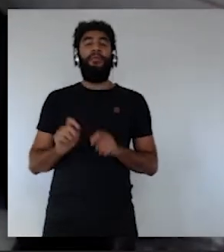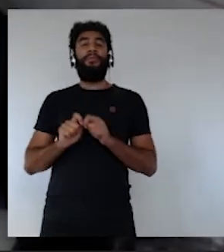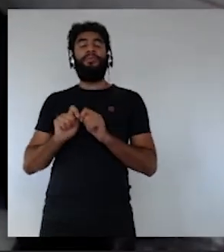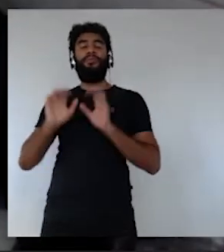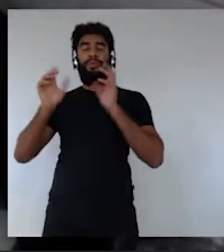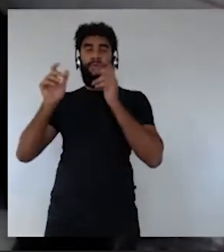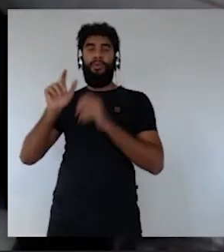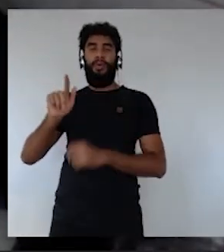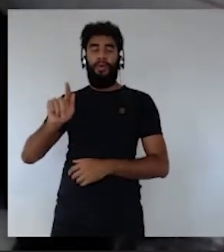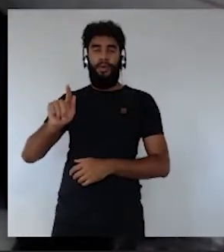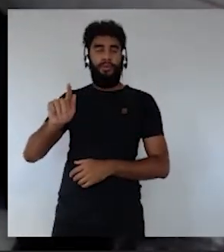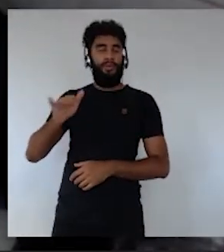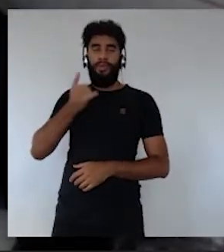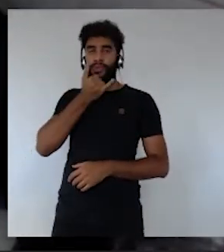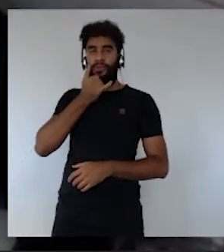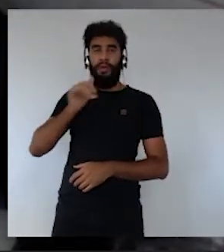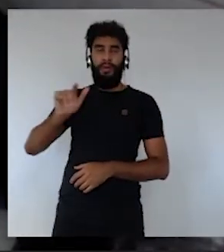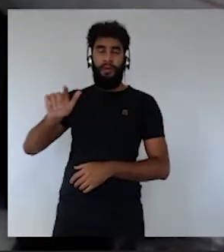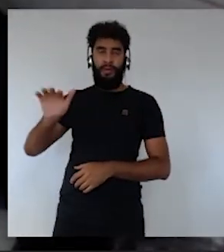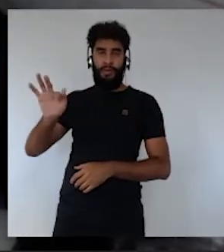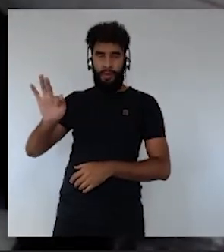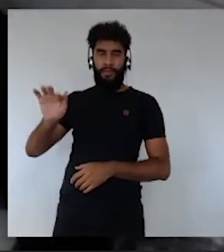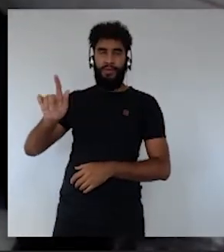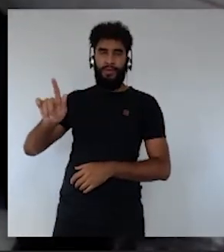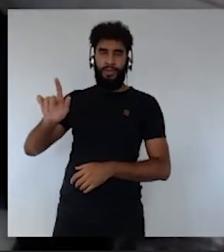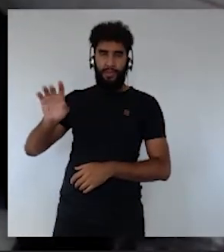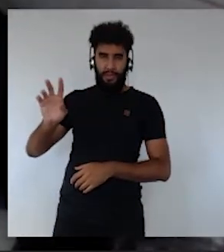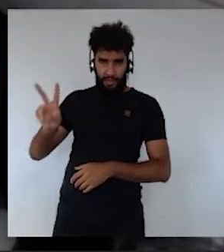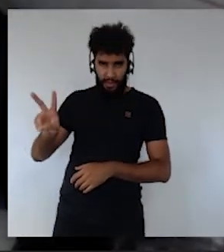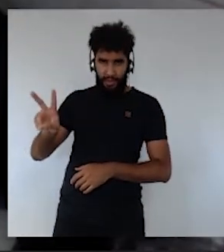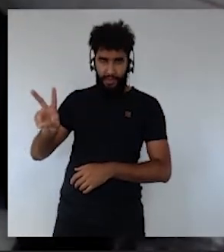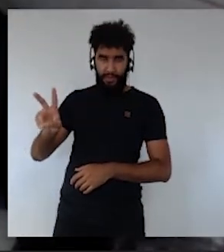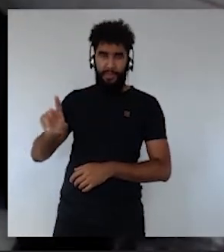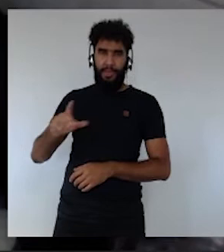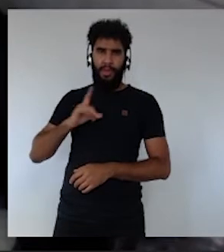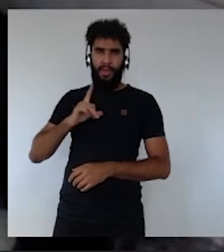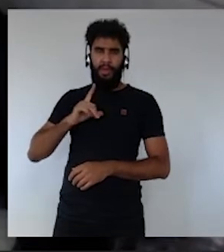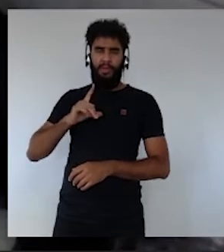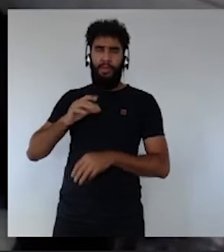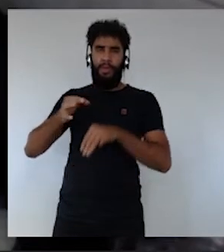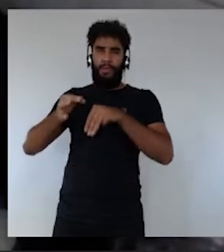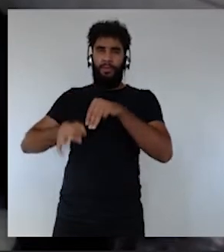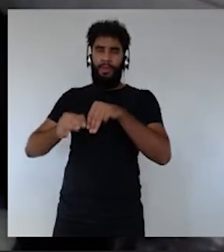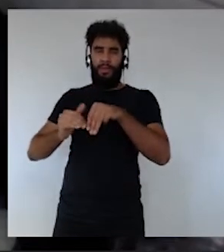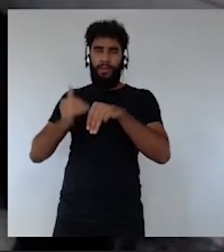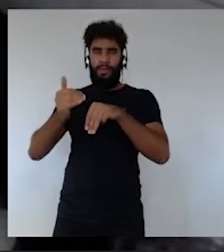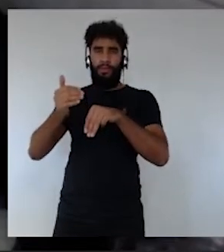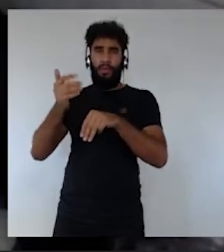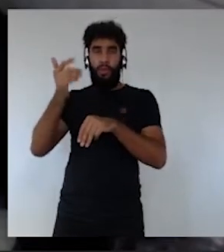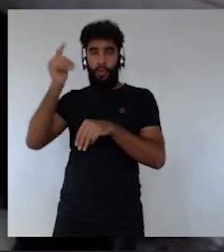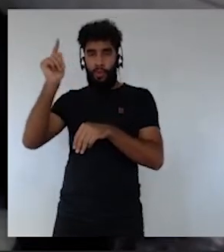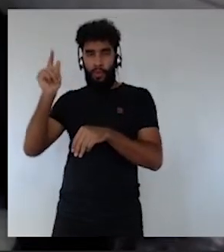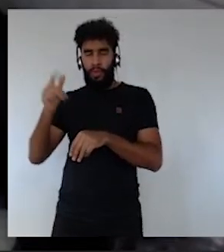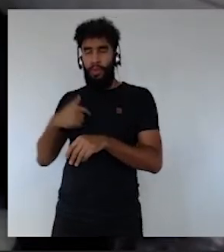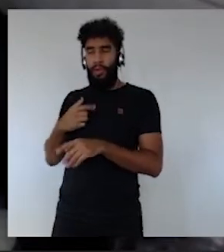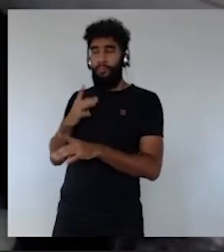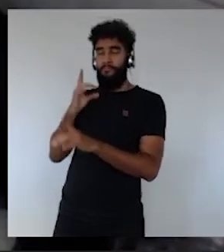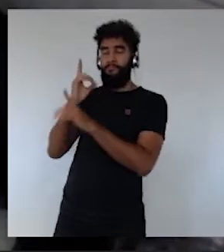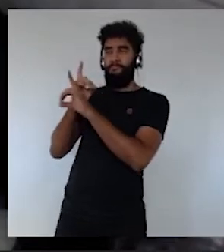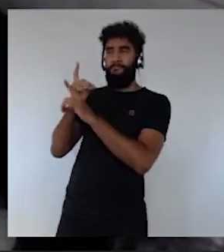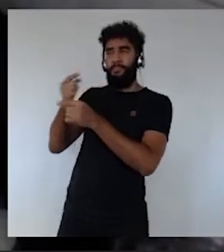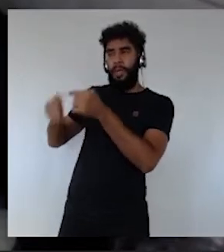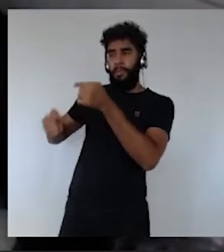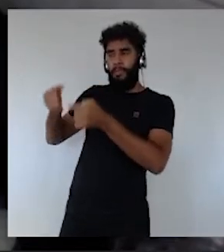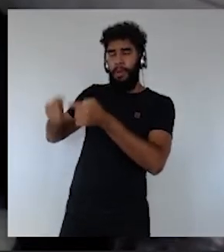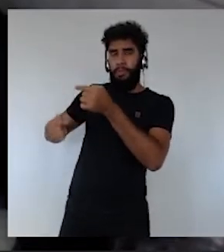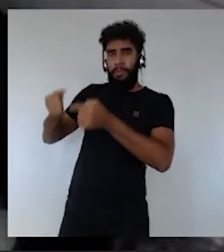esteve presente o ministro Cueva, seminário que eu participei, e outro com o ministro Sanseverino, chegamos um pouco ali à conclusão, à discussão,